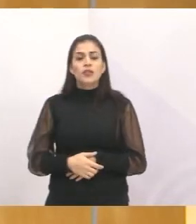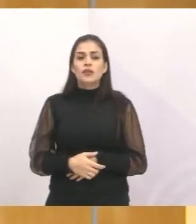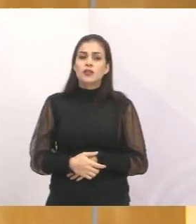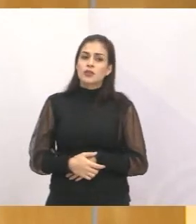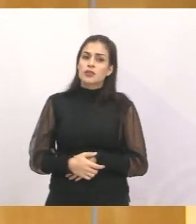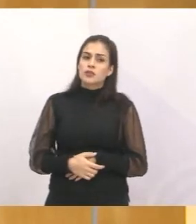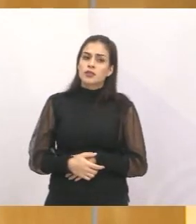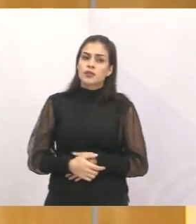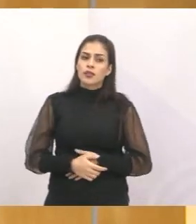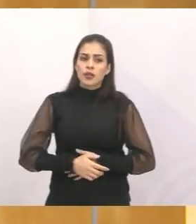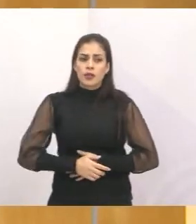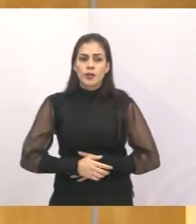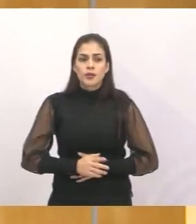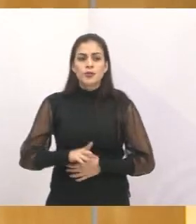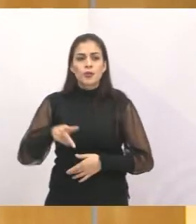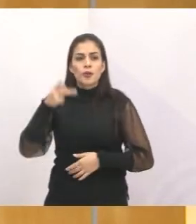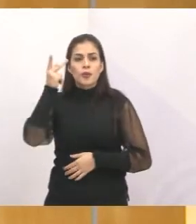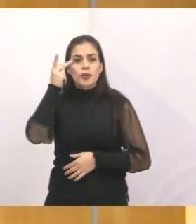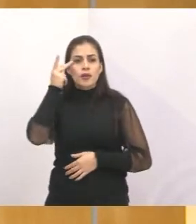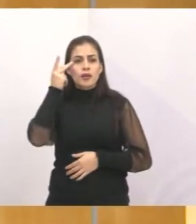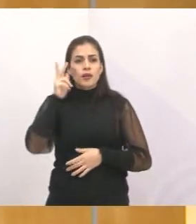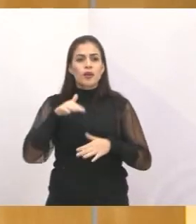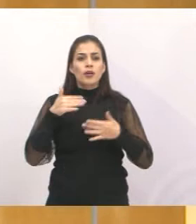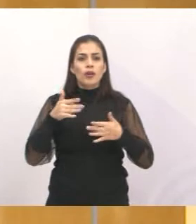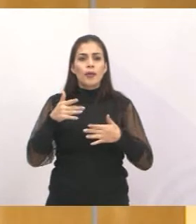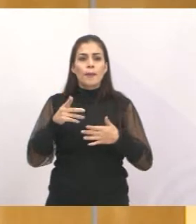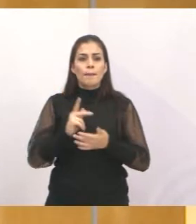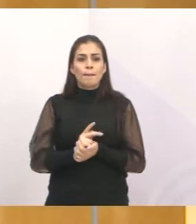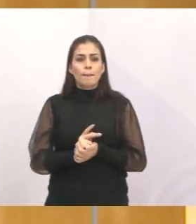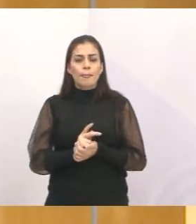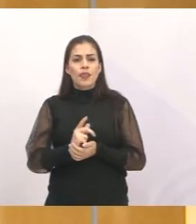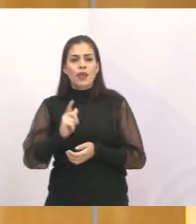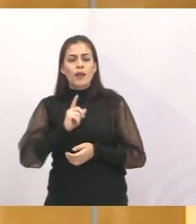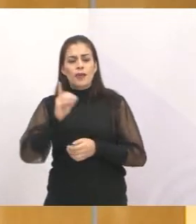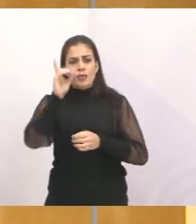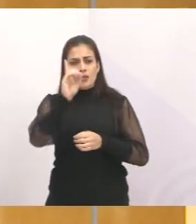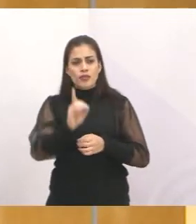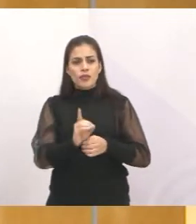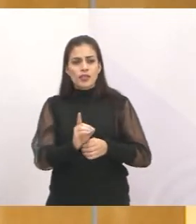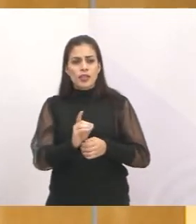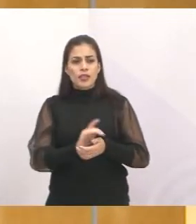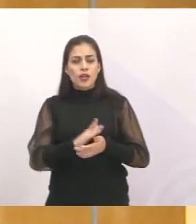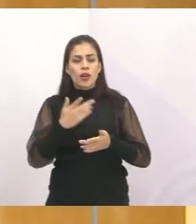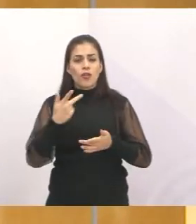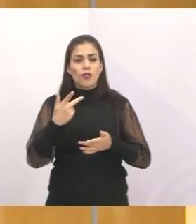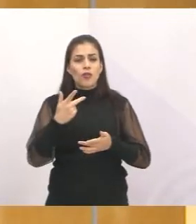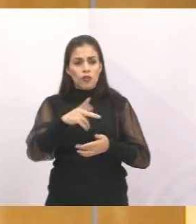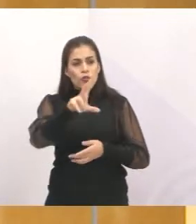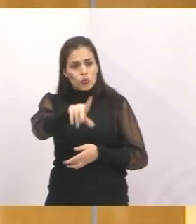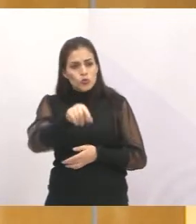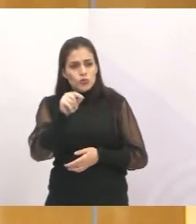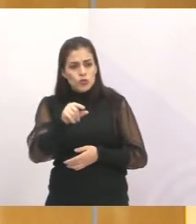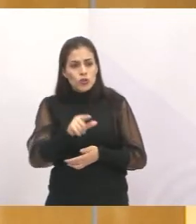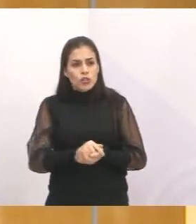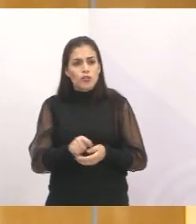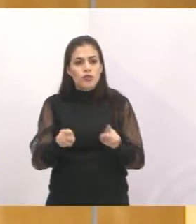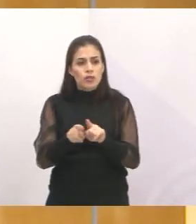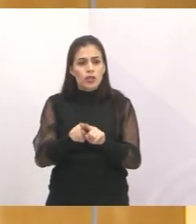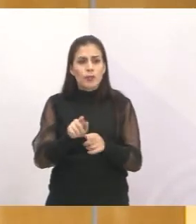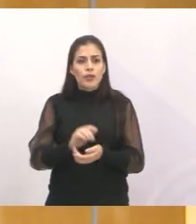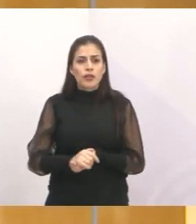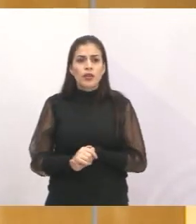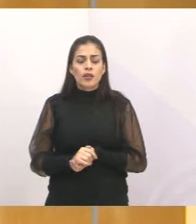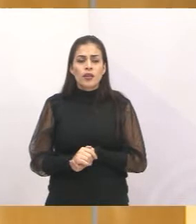Vale e o Paulinho, na condição de pessoa com deficiência, também foi um dos escolhidos. E